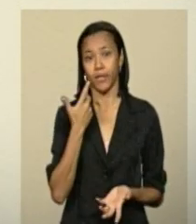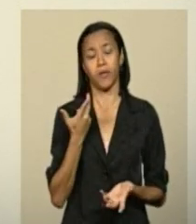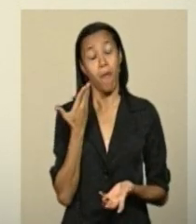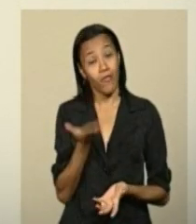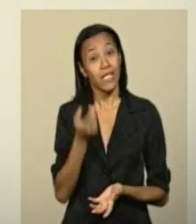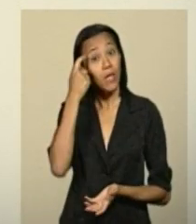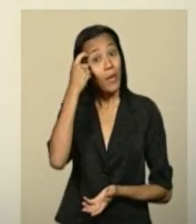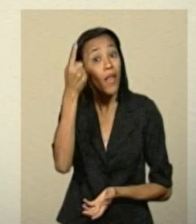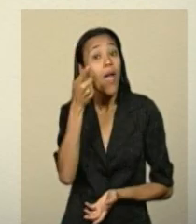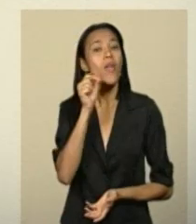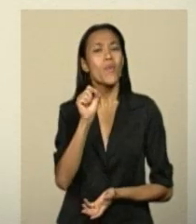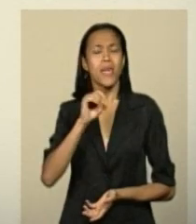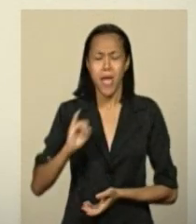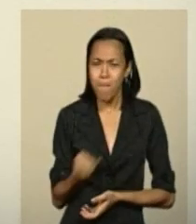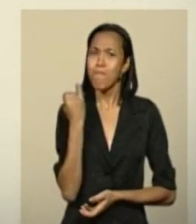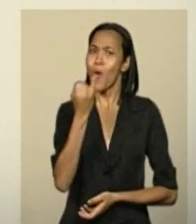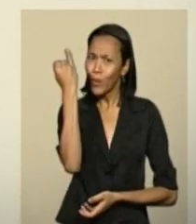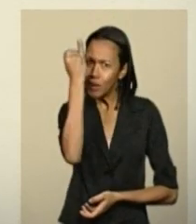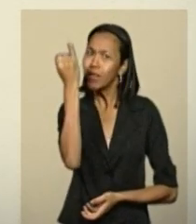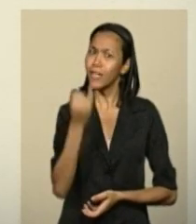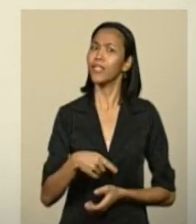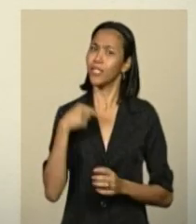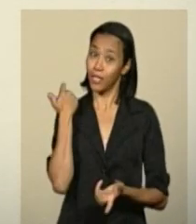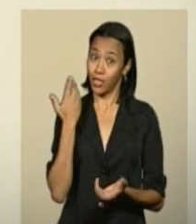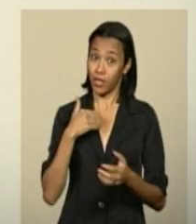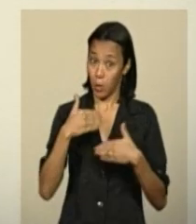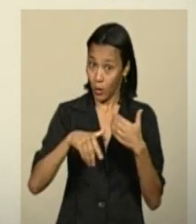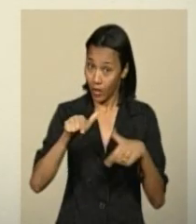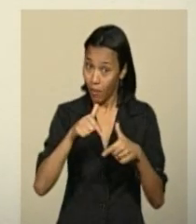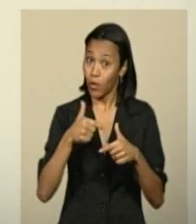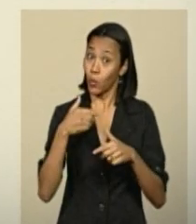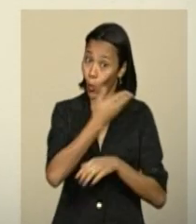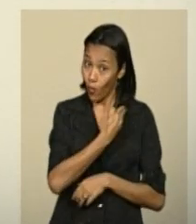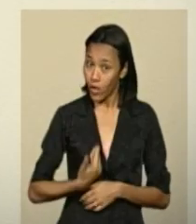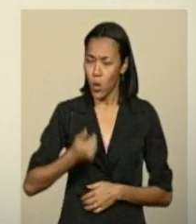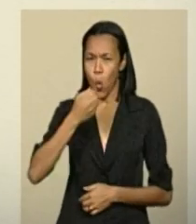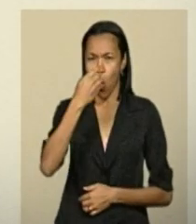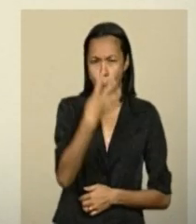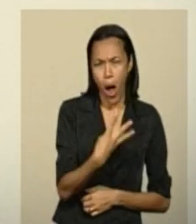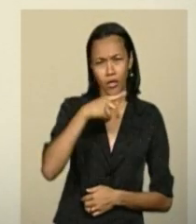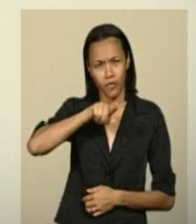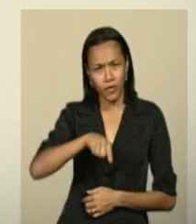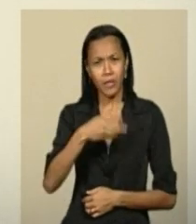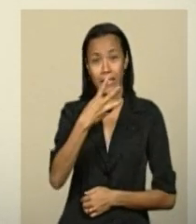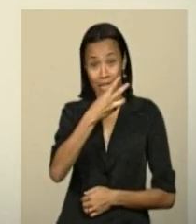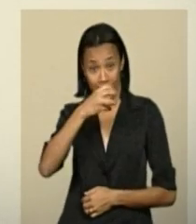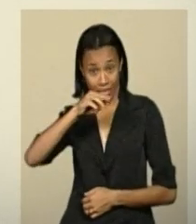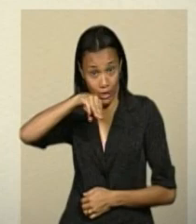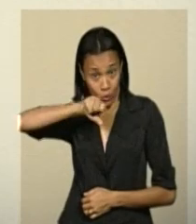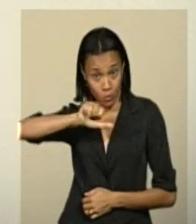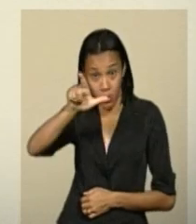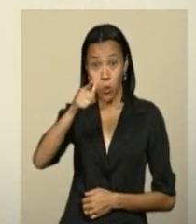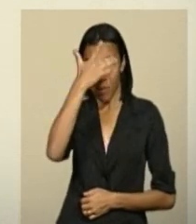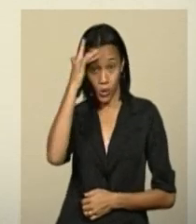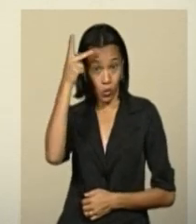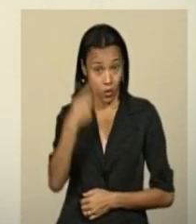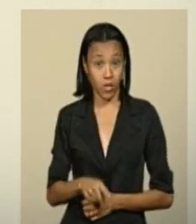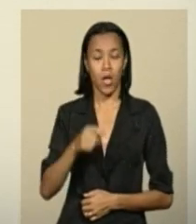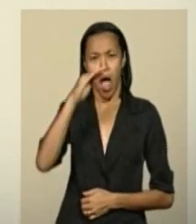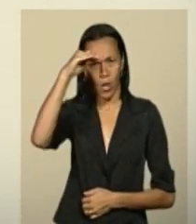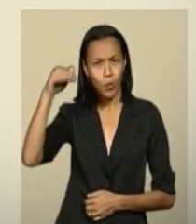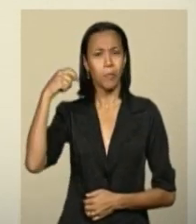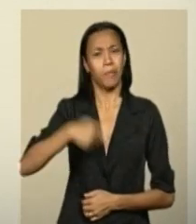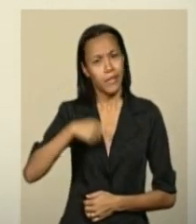você ter uma ideia da importância dessa ação do governo cerca de 4. 300.000 adultos no Brasil